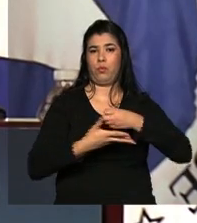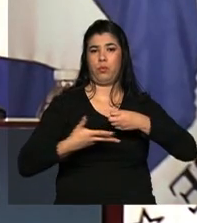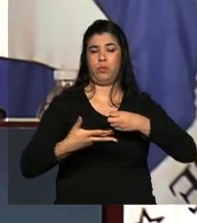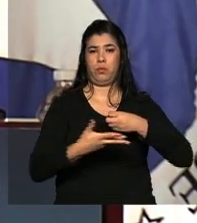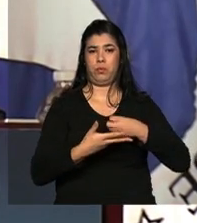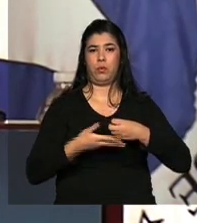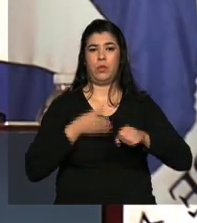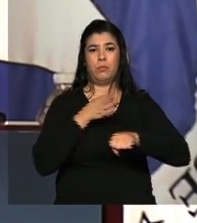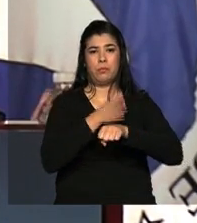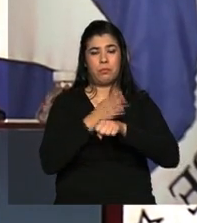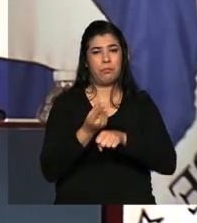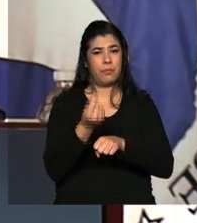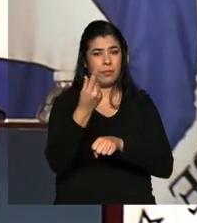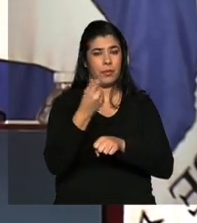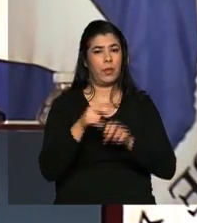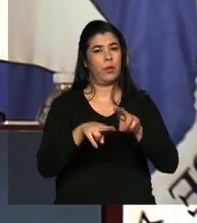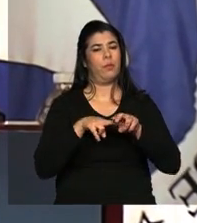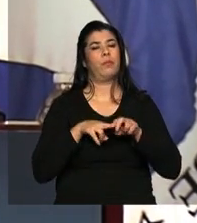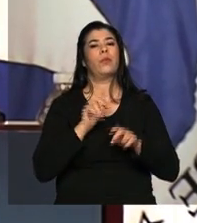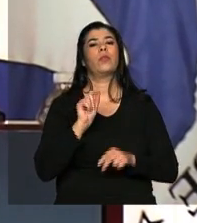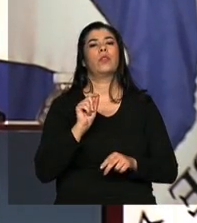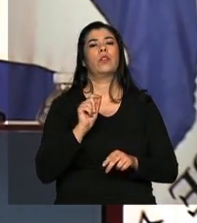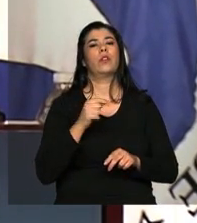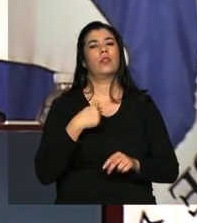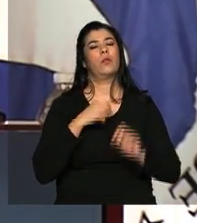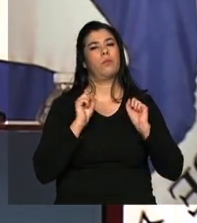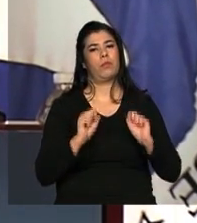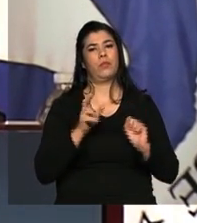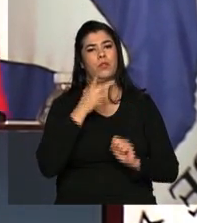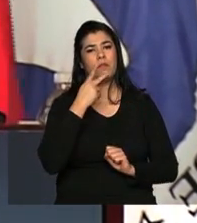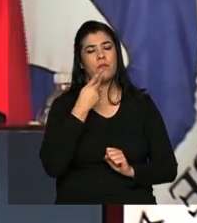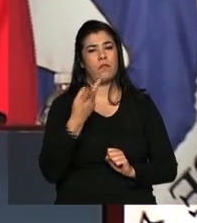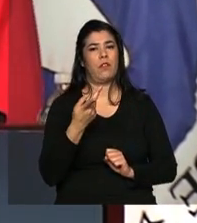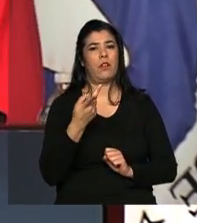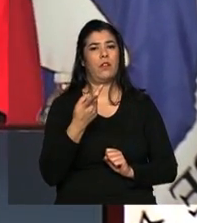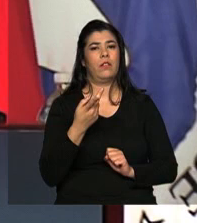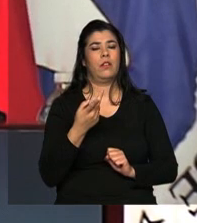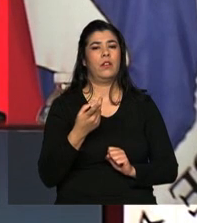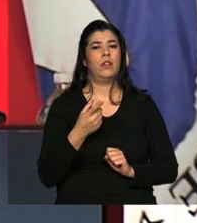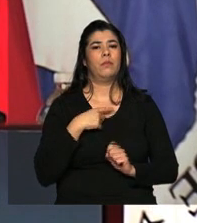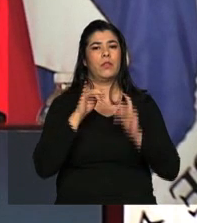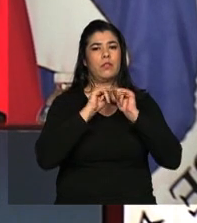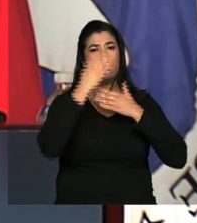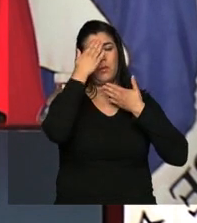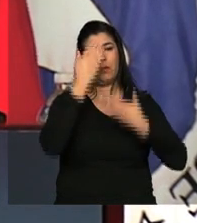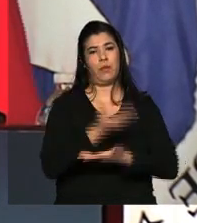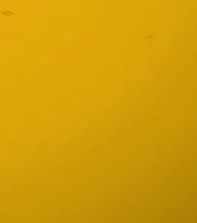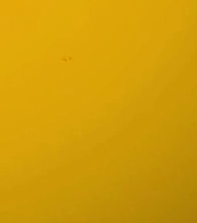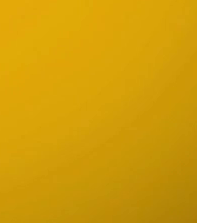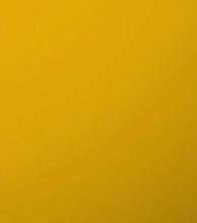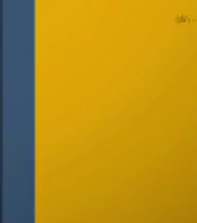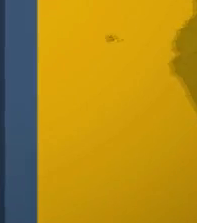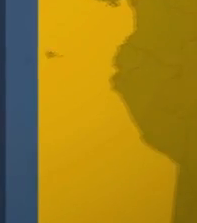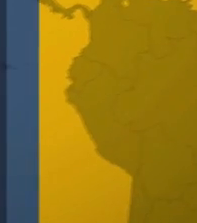investimento. Por isso, eu só posso dizer como palavra final. Muito obrigada.